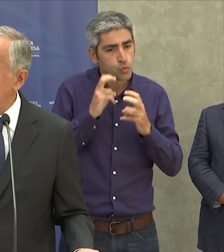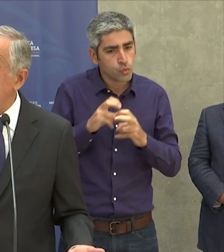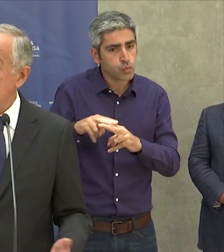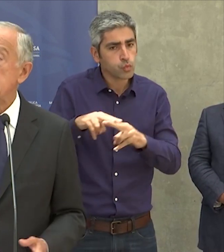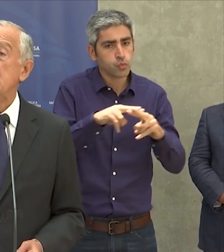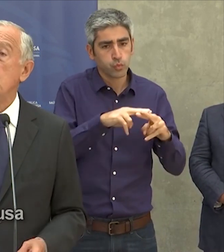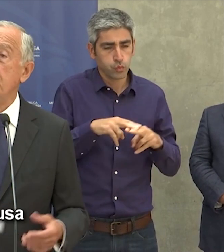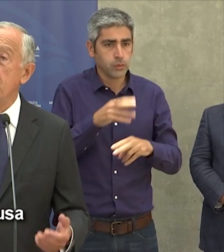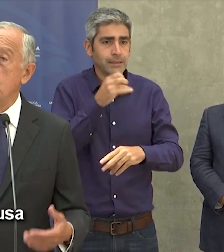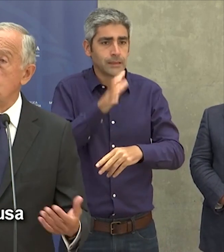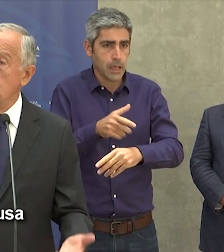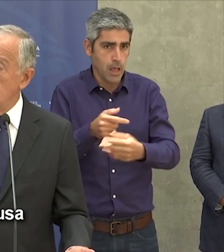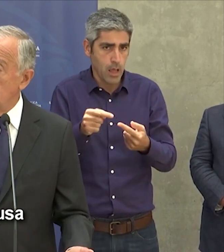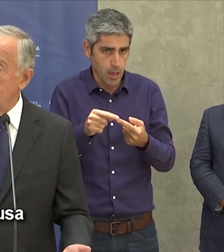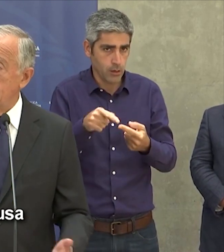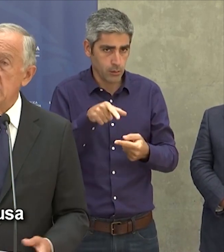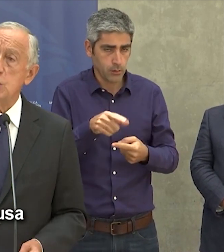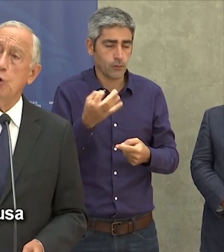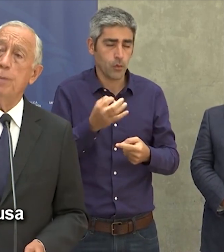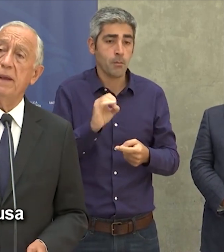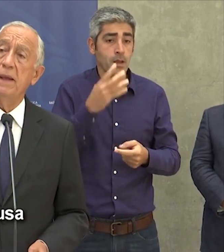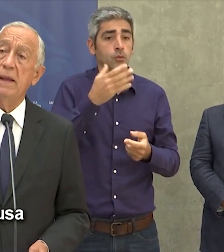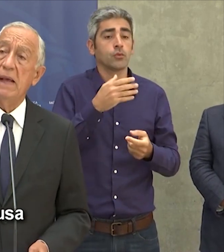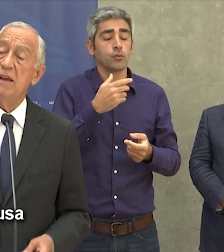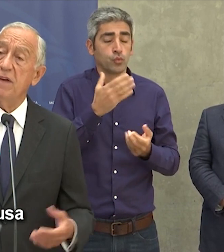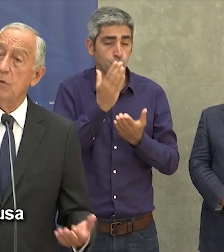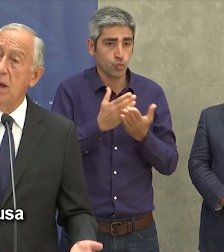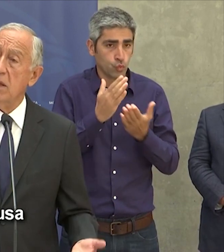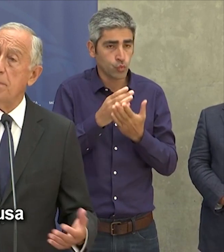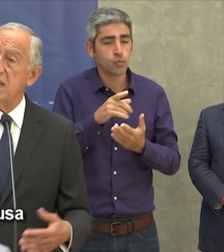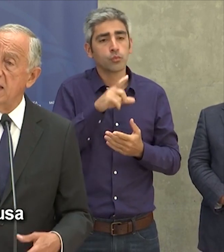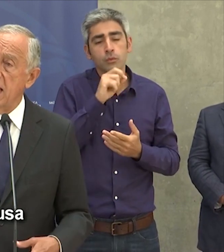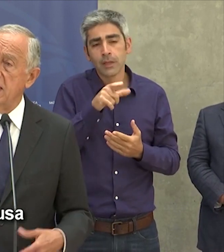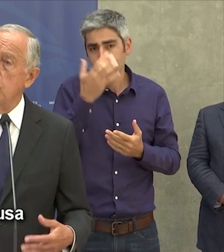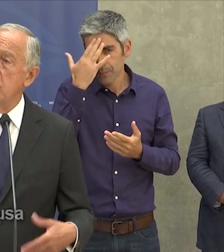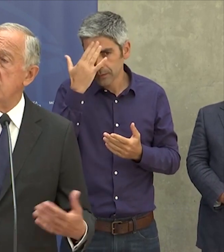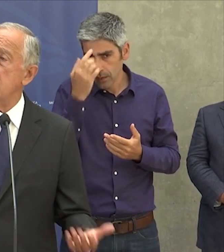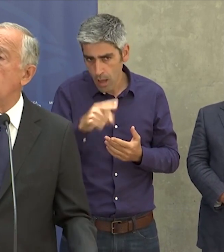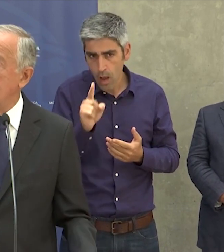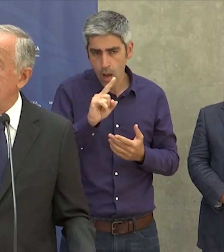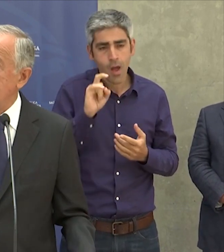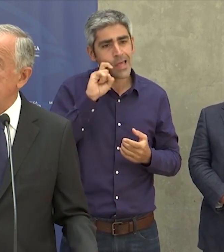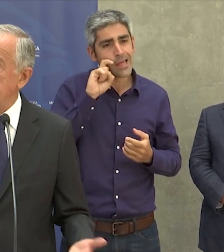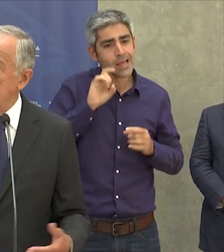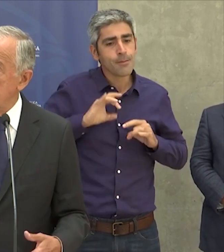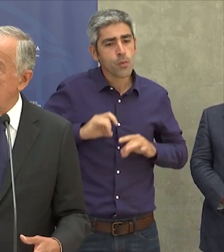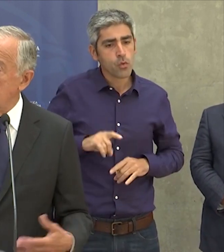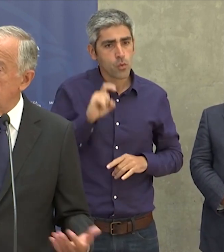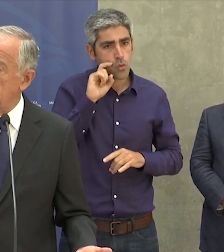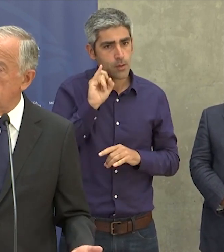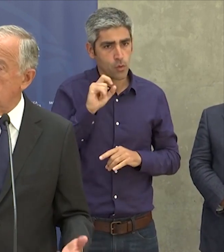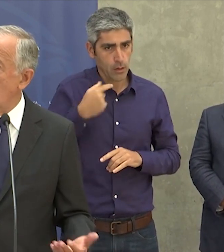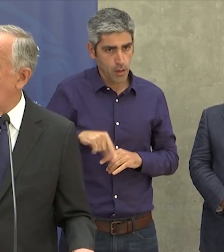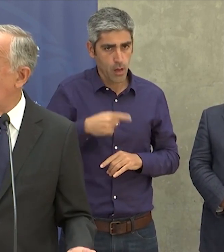é, o primeiro estudo sobre a eventual capacidade de imunização daqueles que